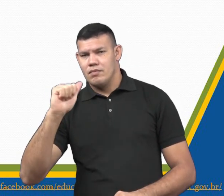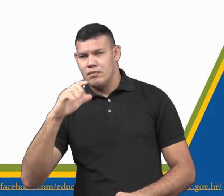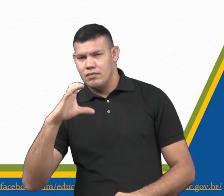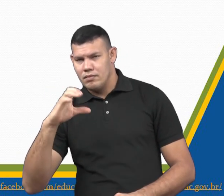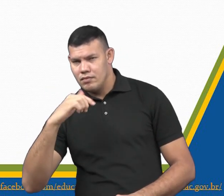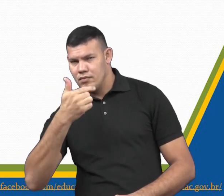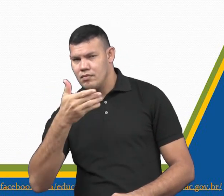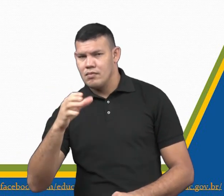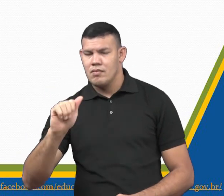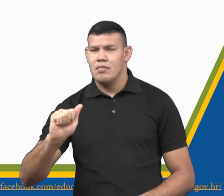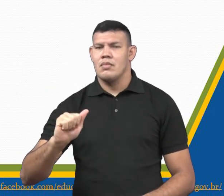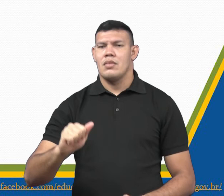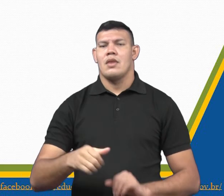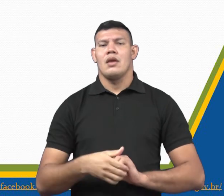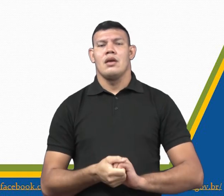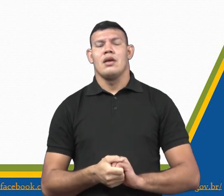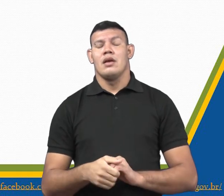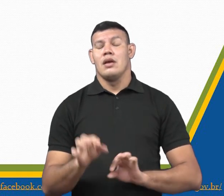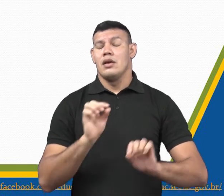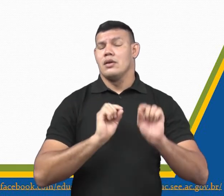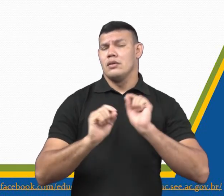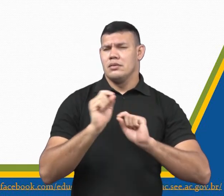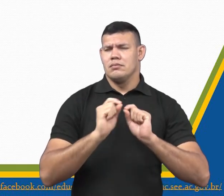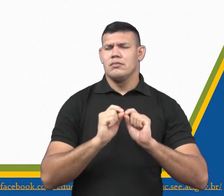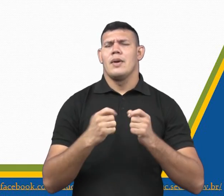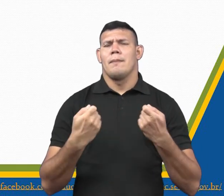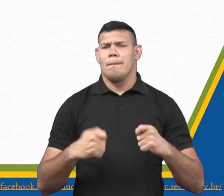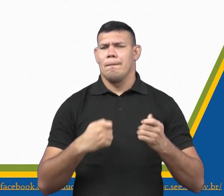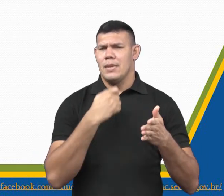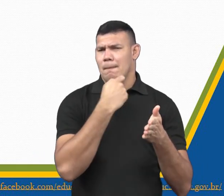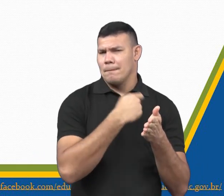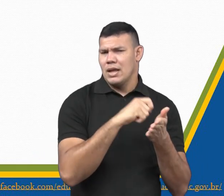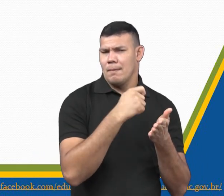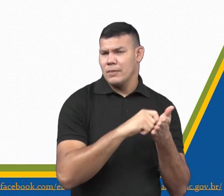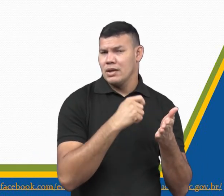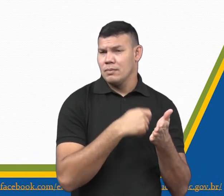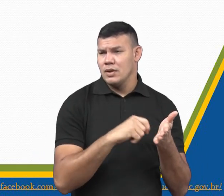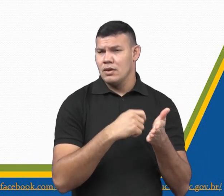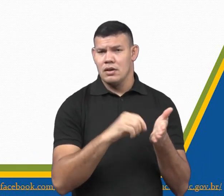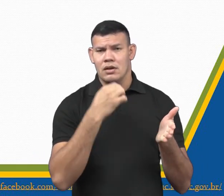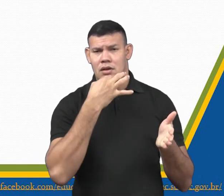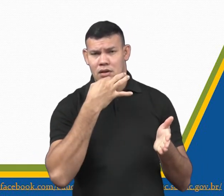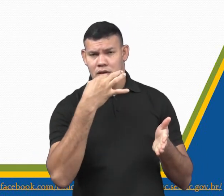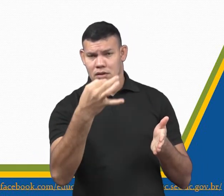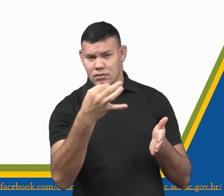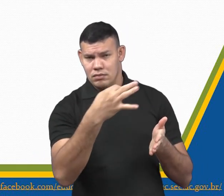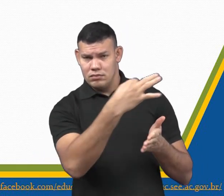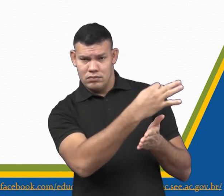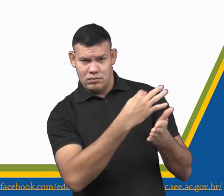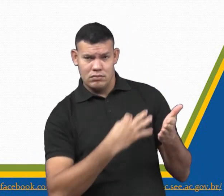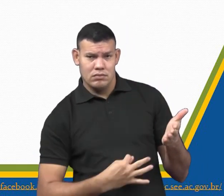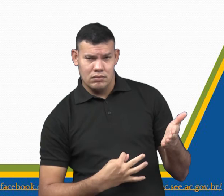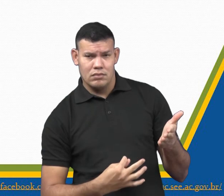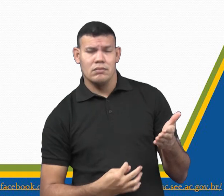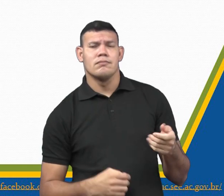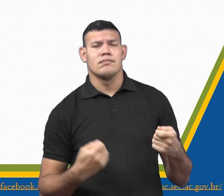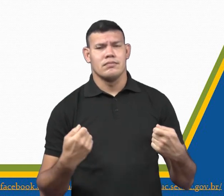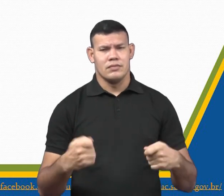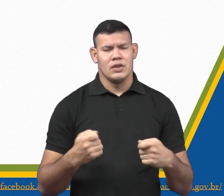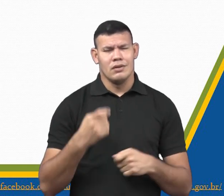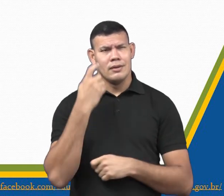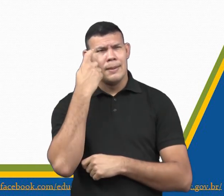é utilizado na produção de textos argumentativos, o qual apresenta um conjunto de proposições, ou seja,